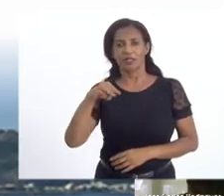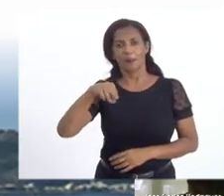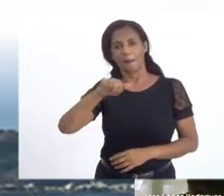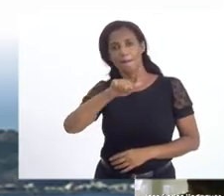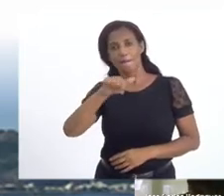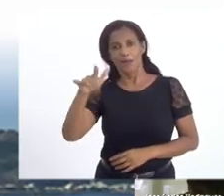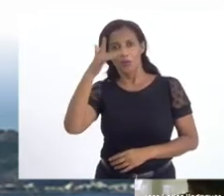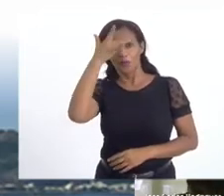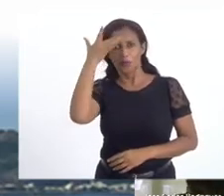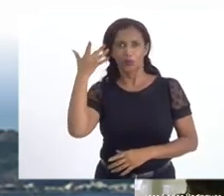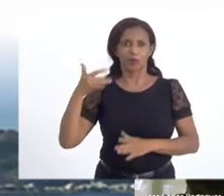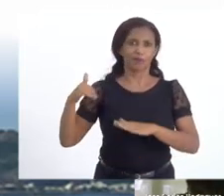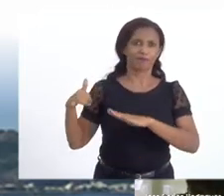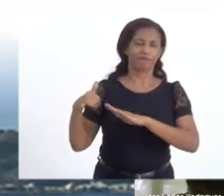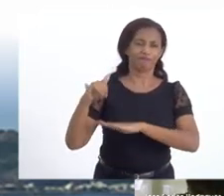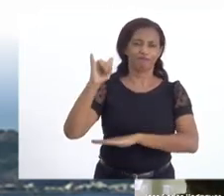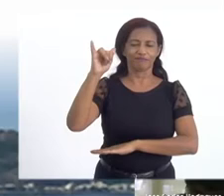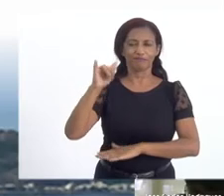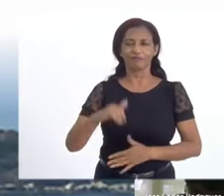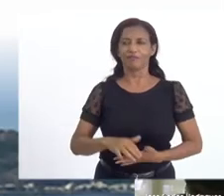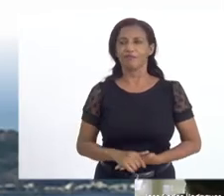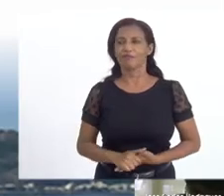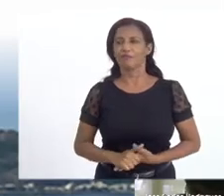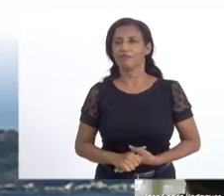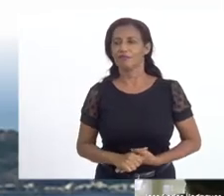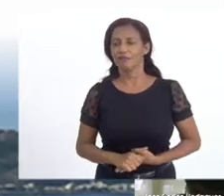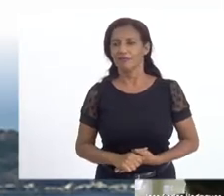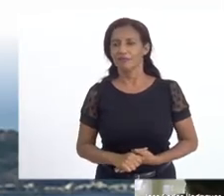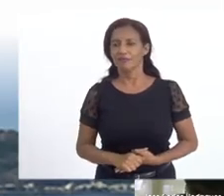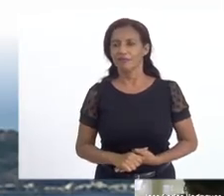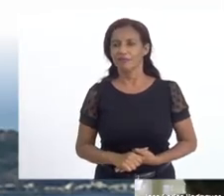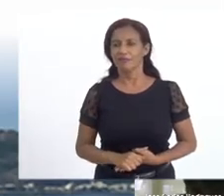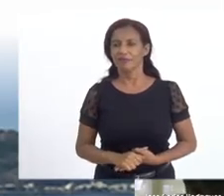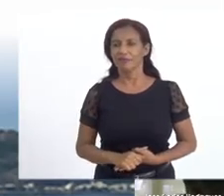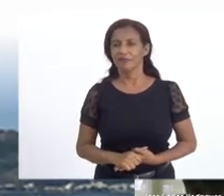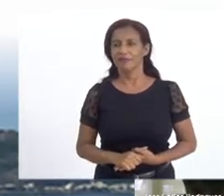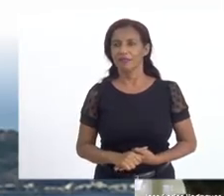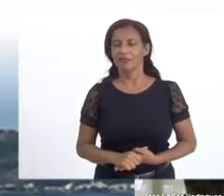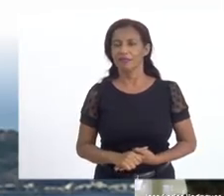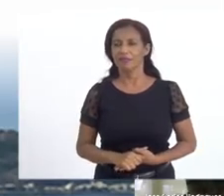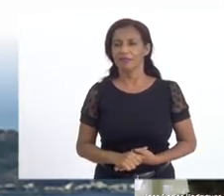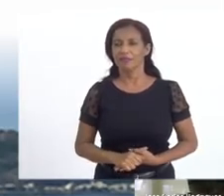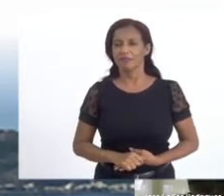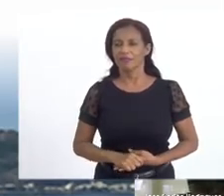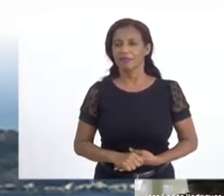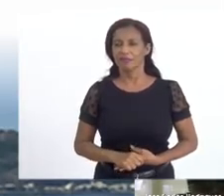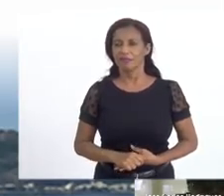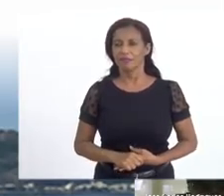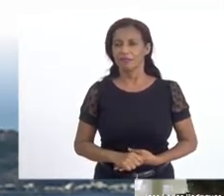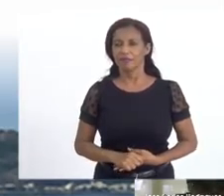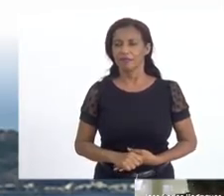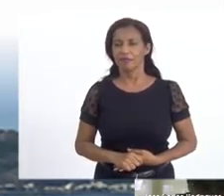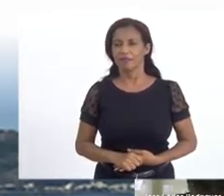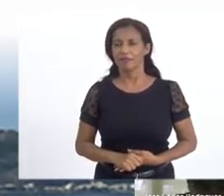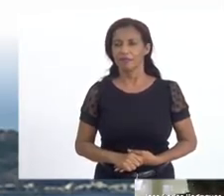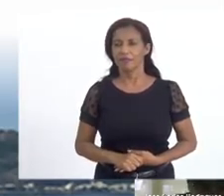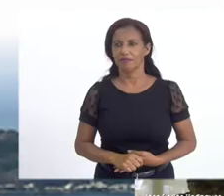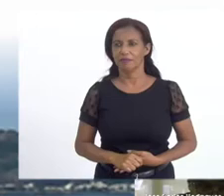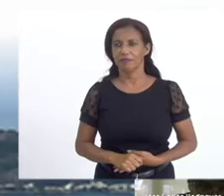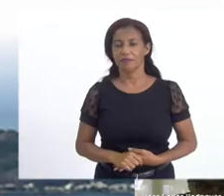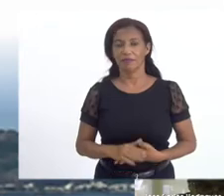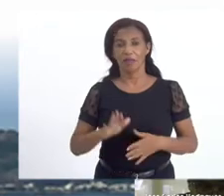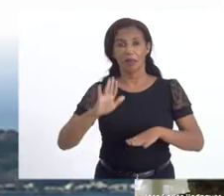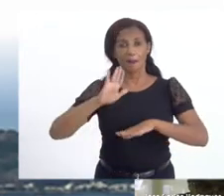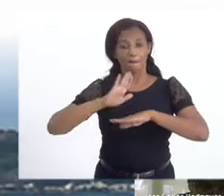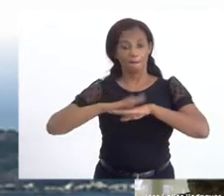E voos para essas localidades que a gente já informou. A estimativa para os